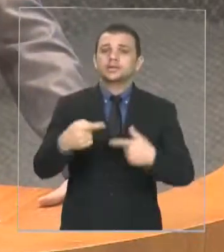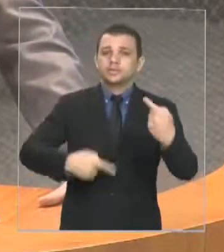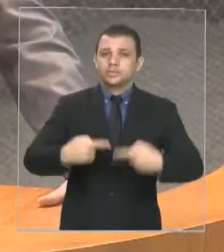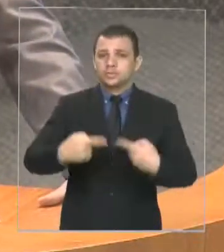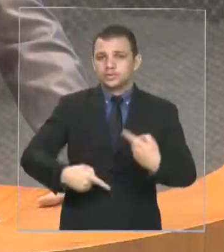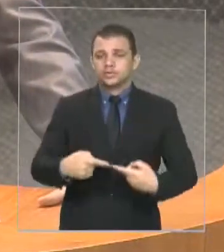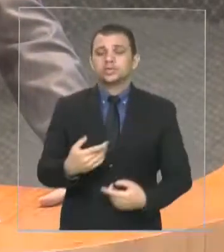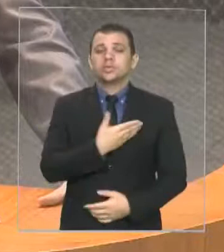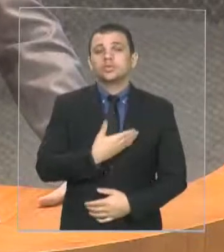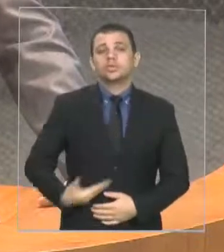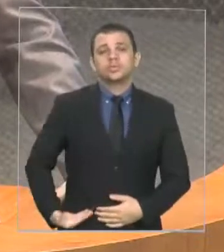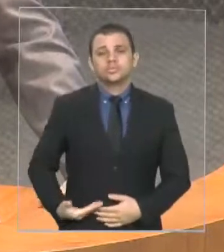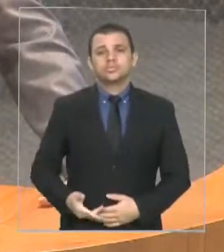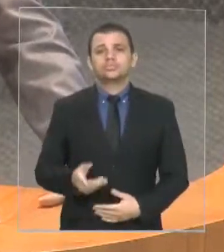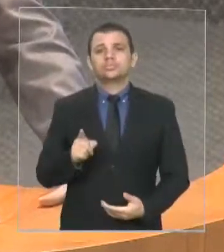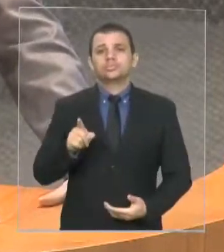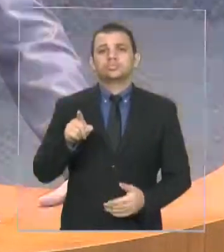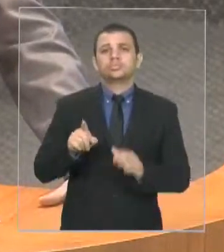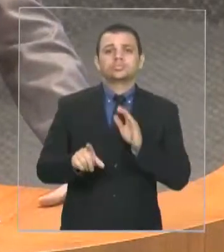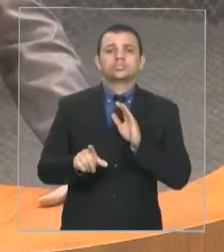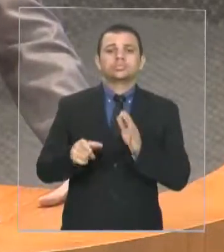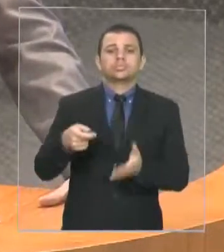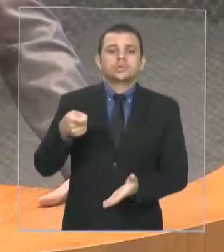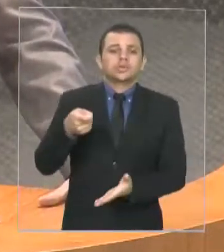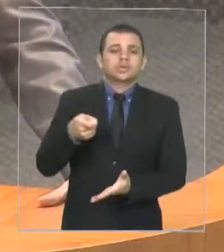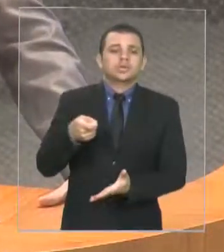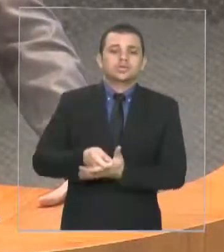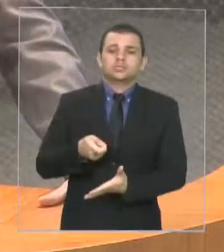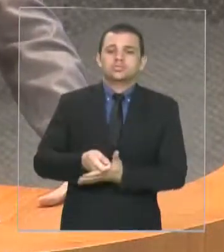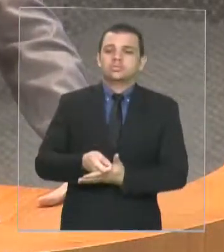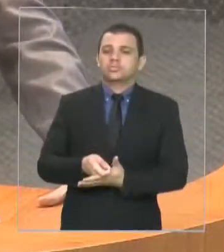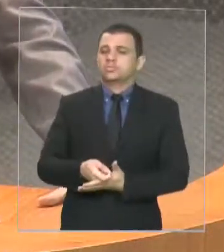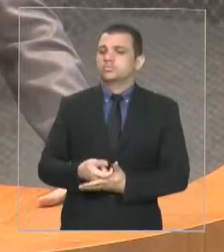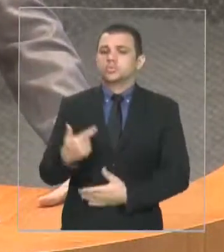governo absolutamente ilegítimo,